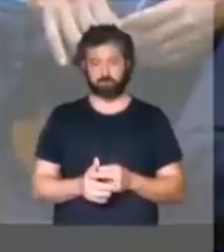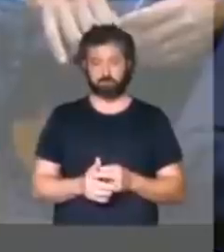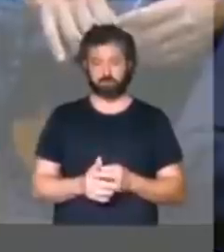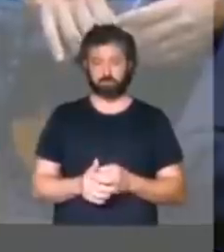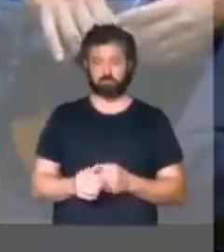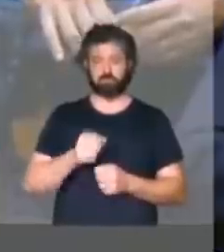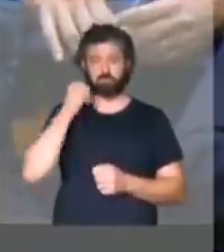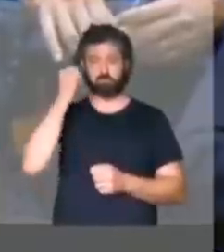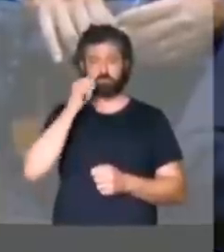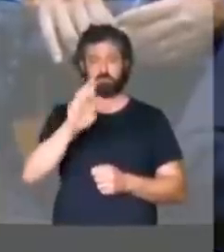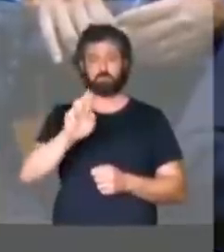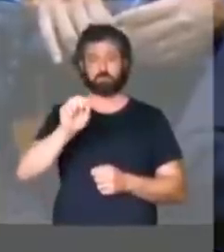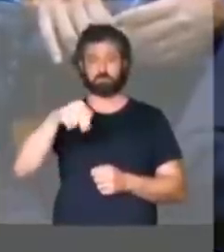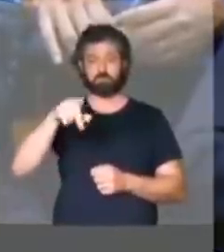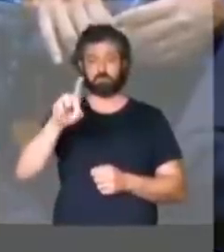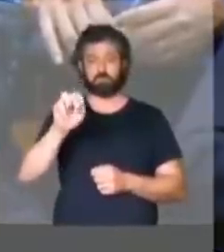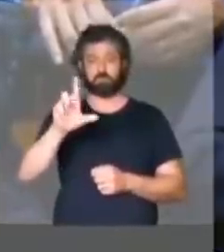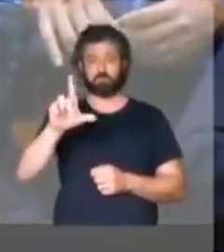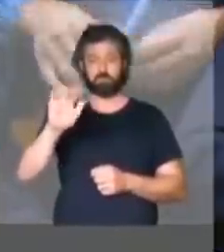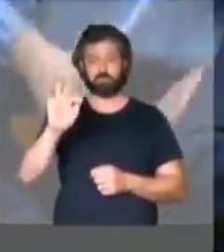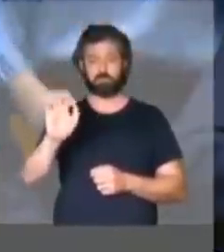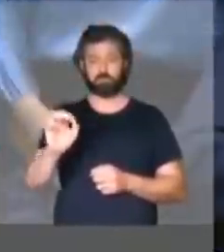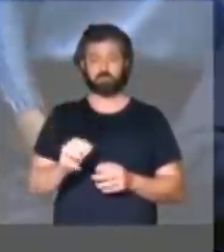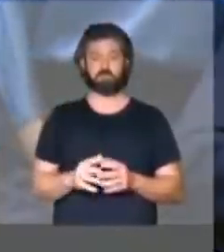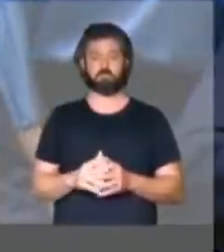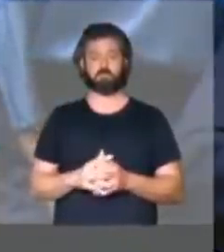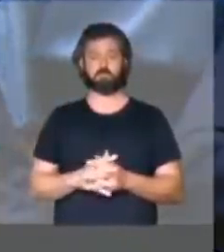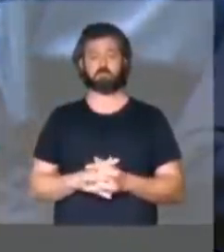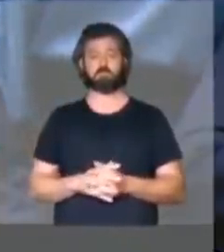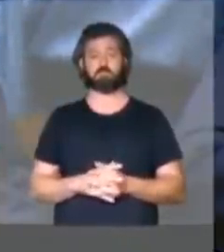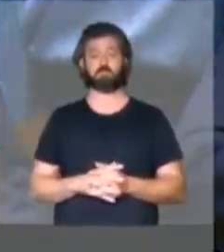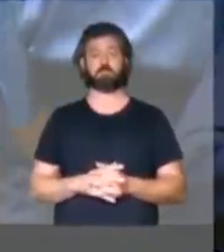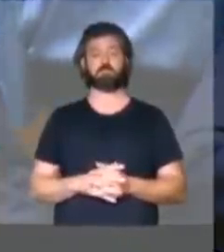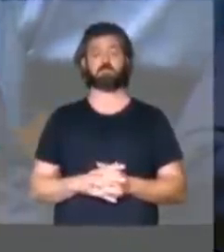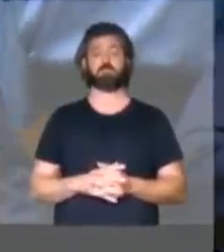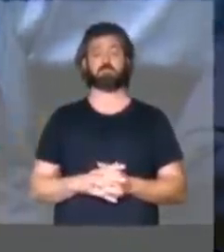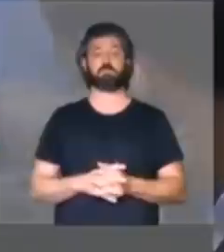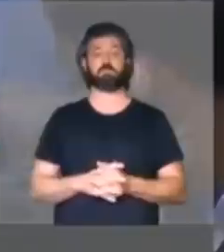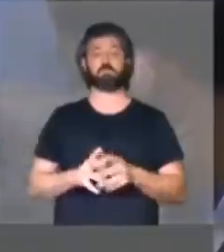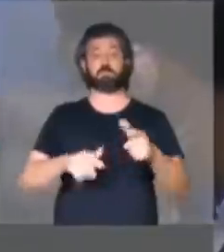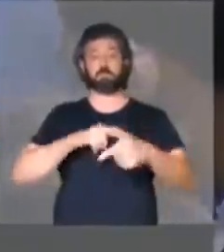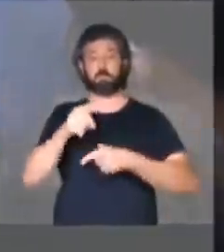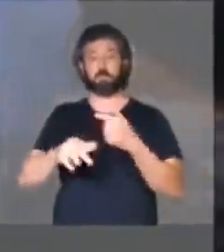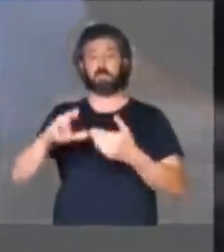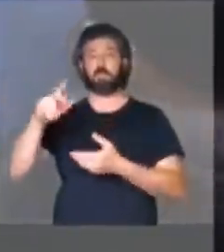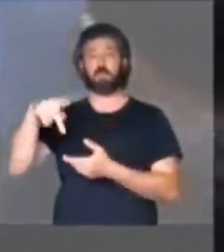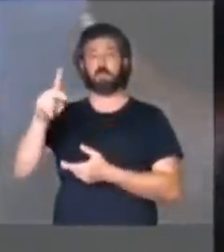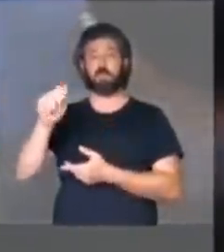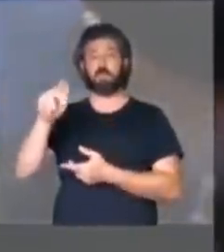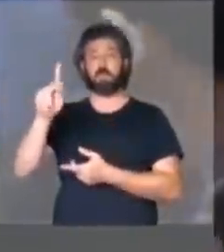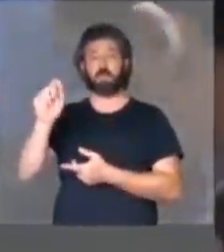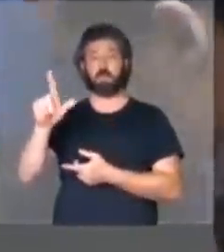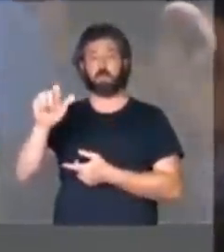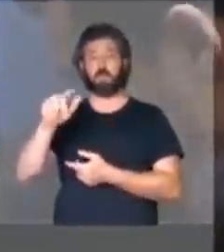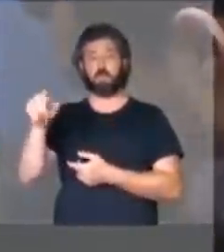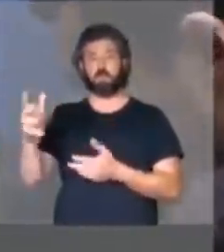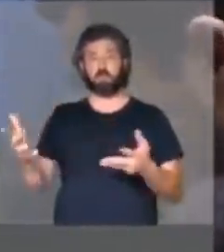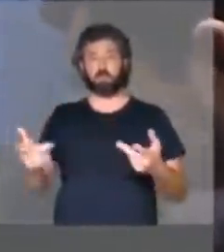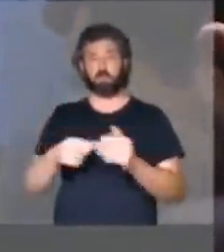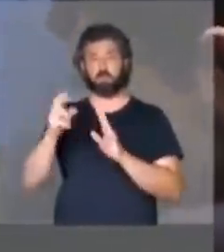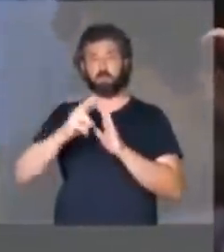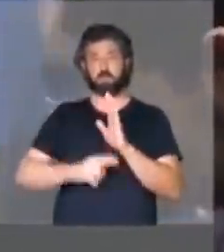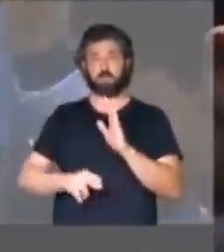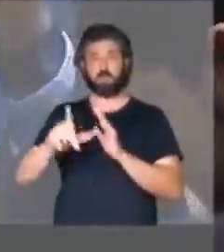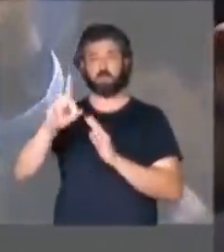Senador Randolfo. Presidente, é uma questão de ordem. Esse atraso, presidente. Ainda mais levando em consideração o trabalho que o deputado Cacá Leão fez, excepcional,